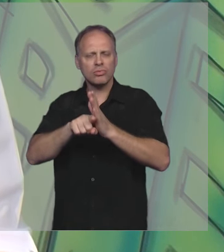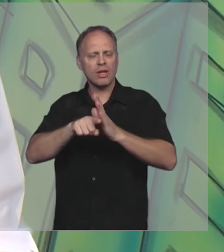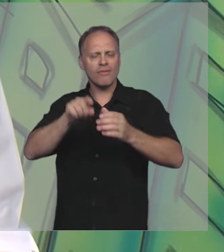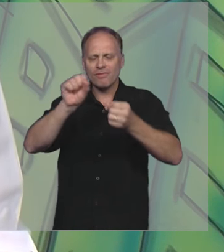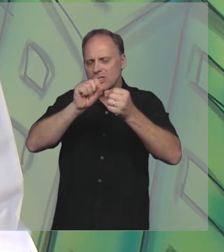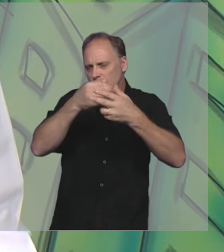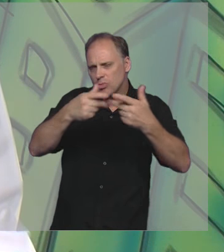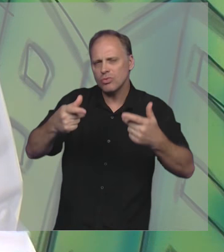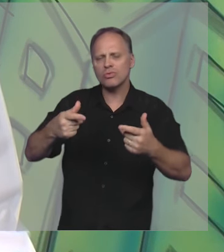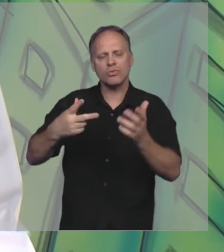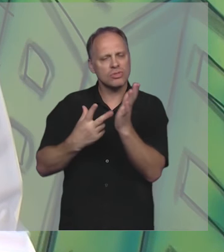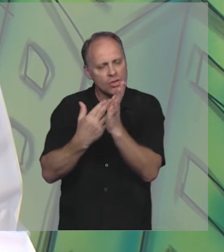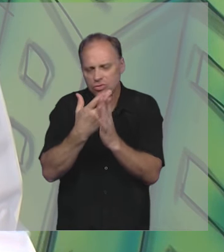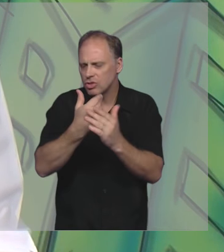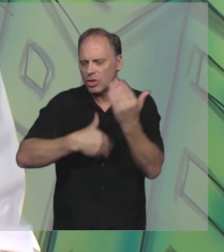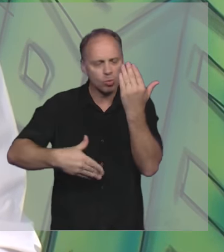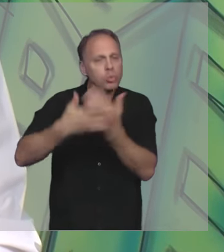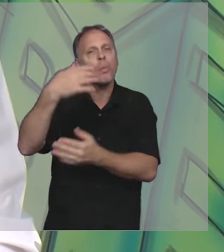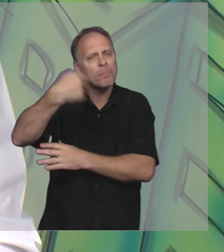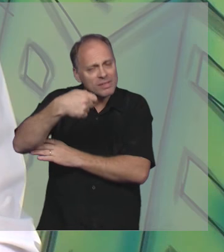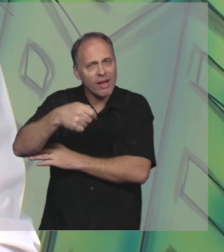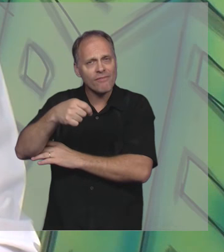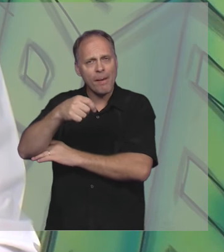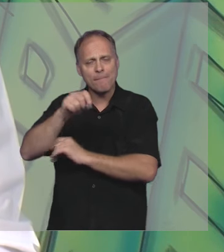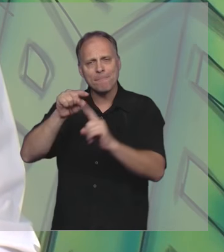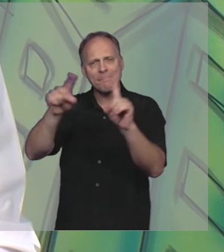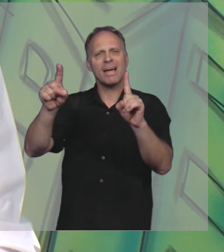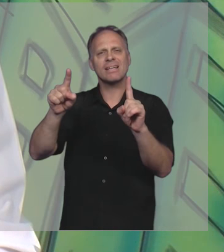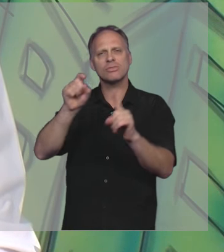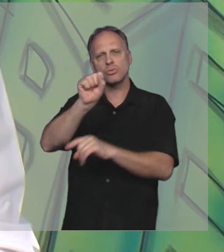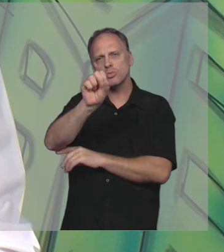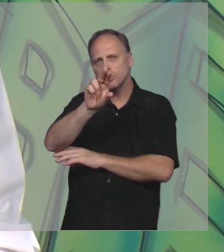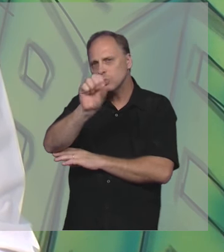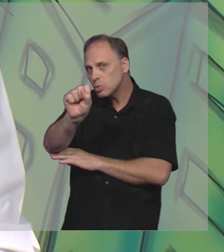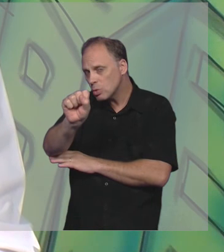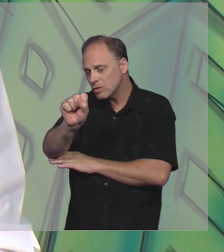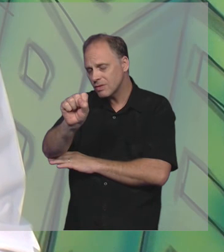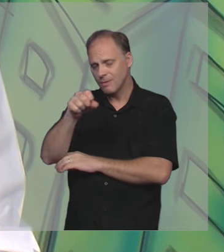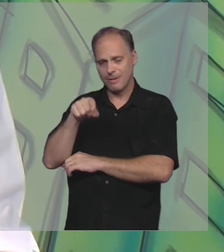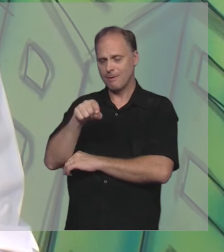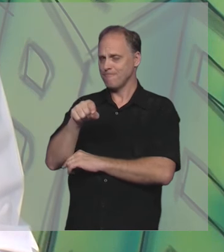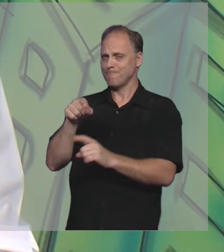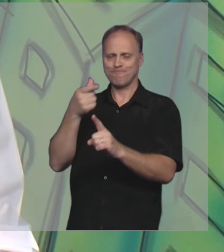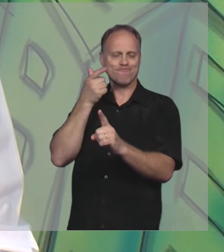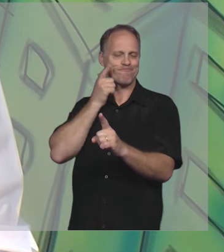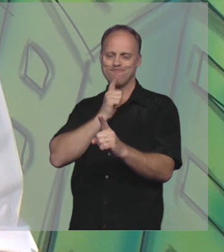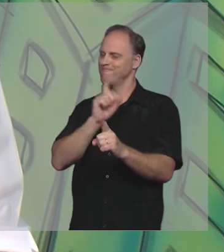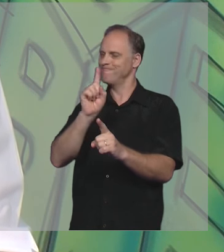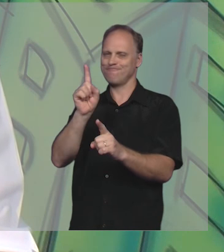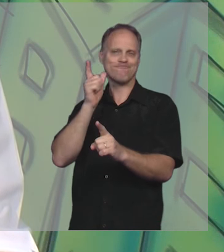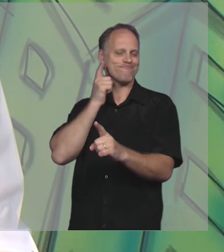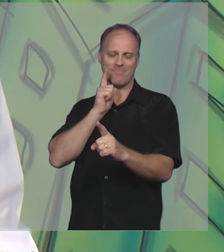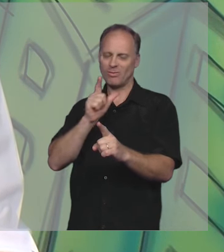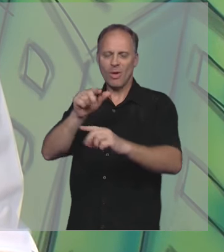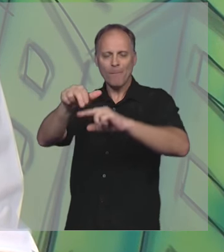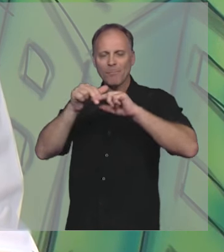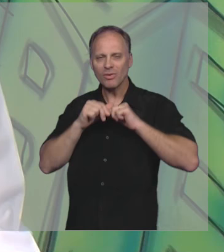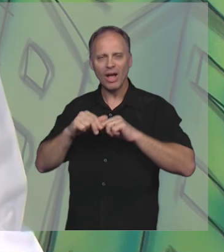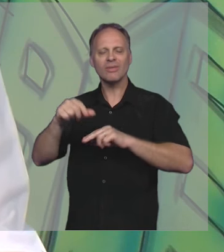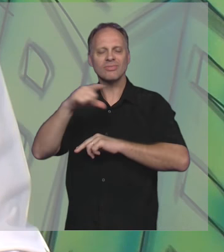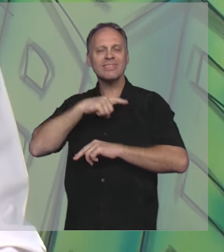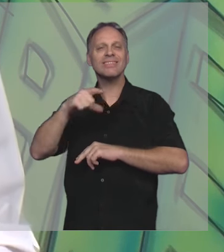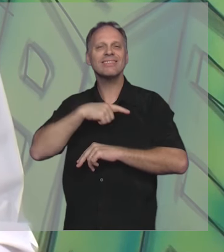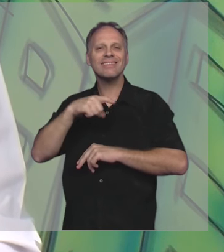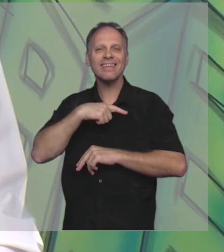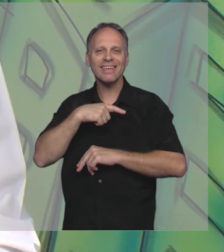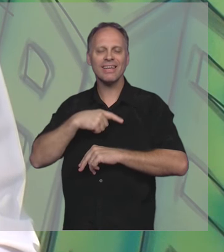cirurgias, tudo que houvesse necessidade. Só que o Sistema Único de Saúde ele não conseguiu, né? Devido a nós